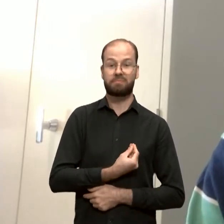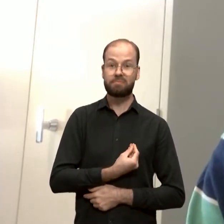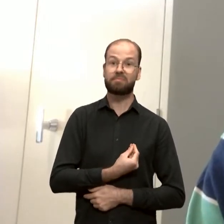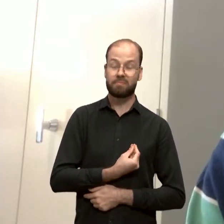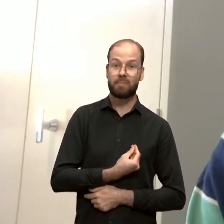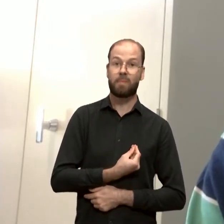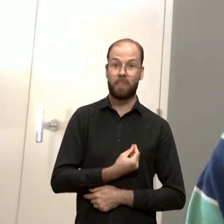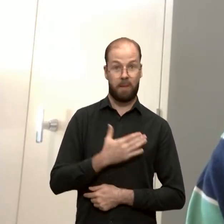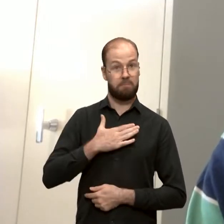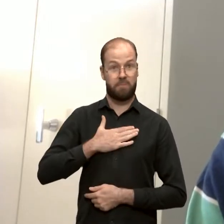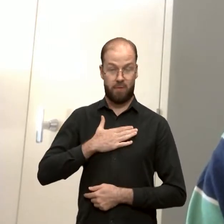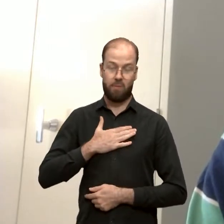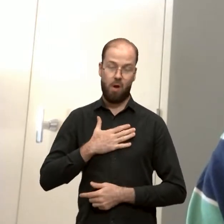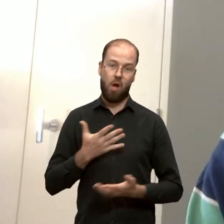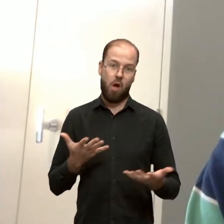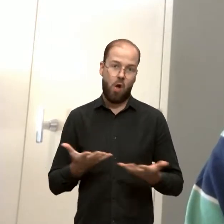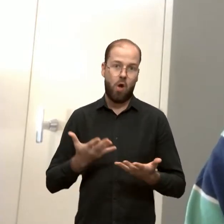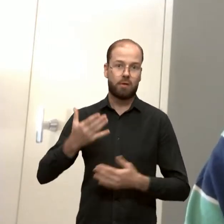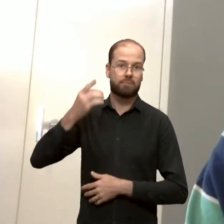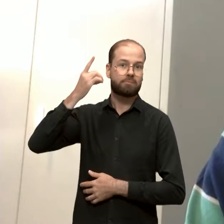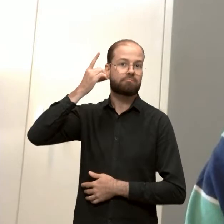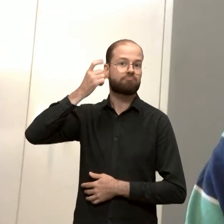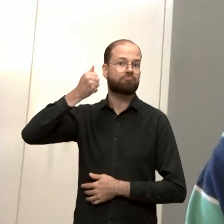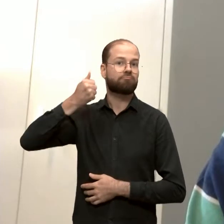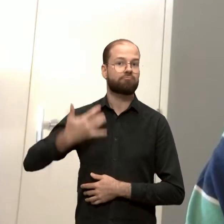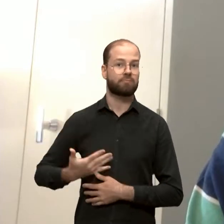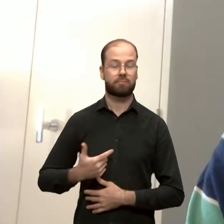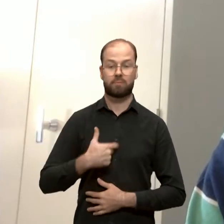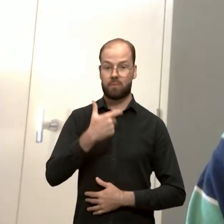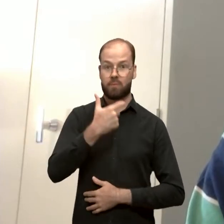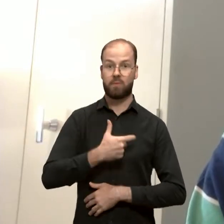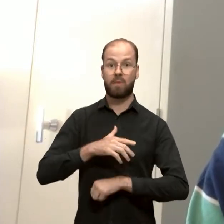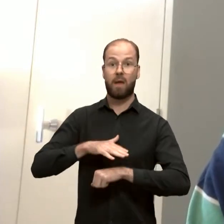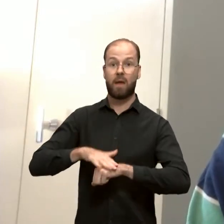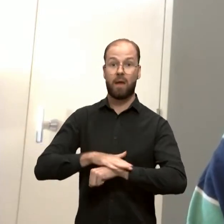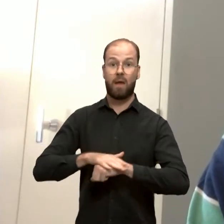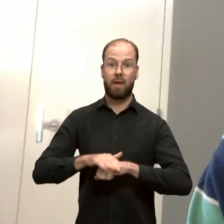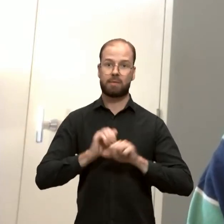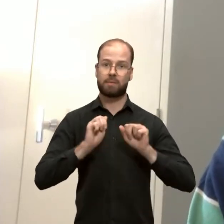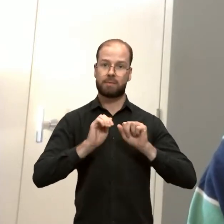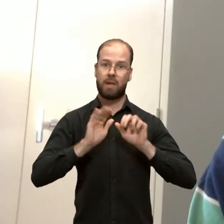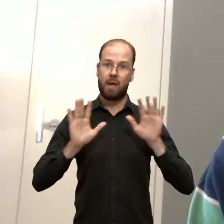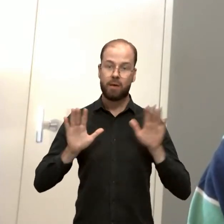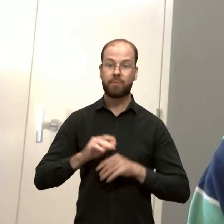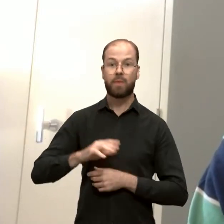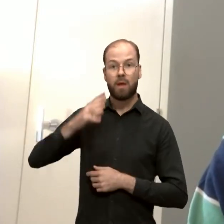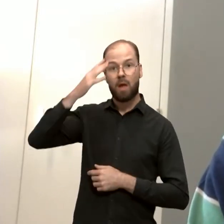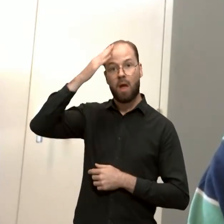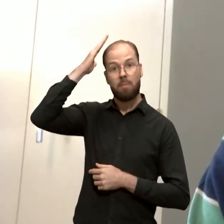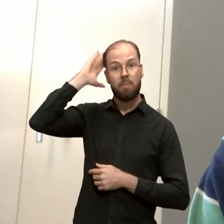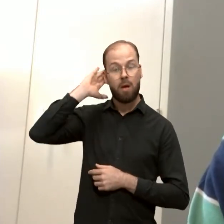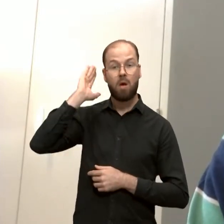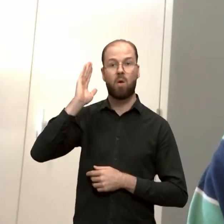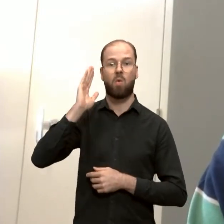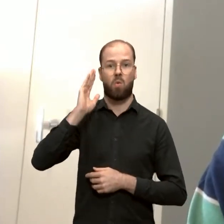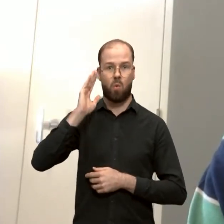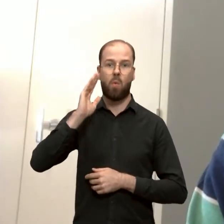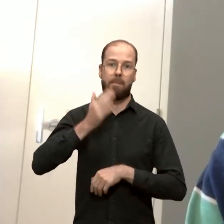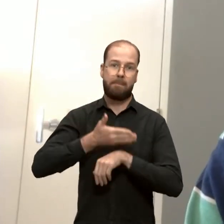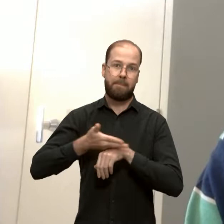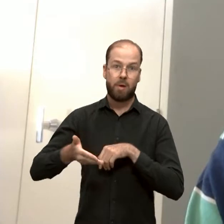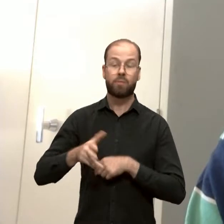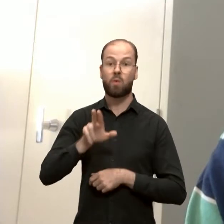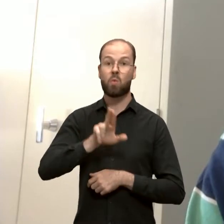fazendo minha autodescrição. Eu sou um homem de pele clara, cabelos grisalhos, eu uso